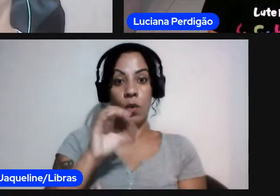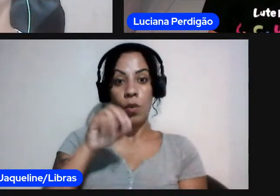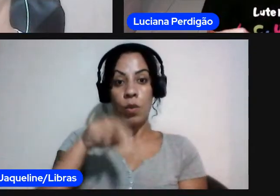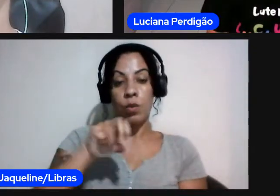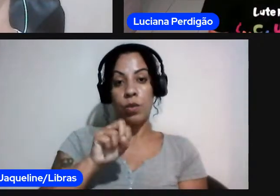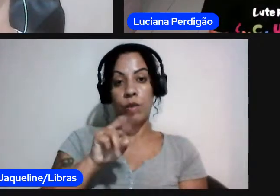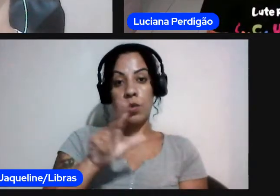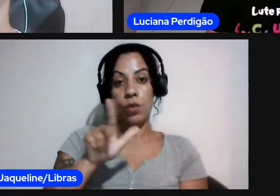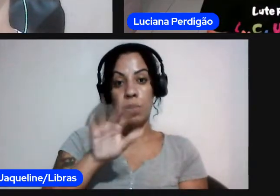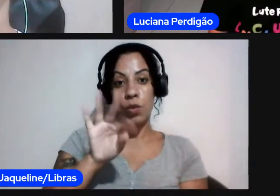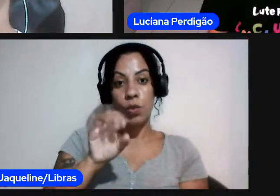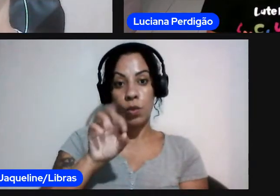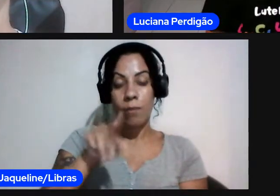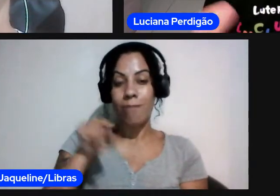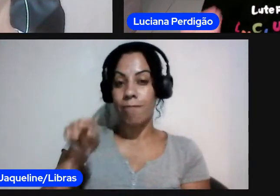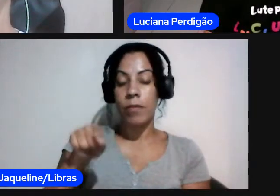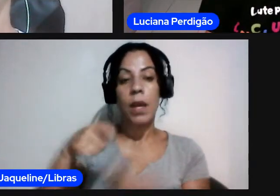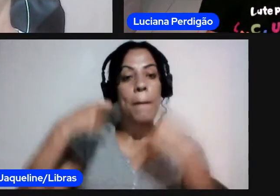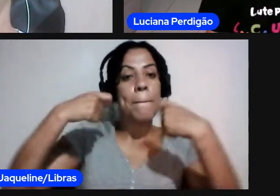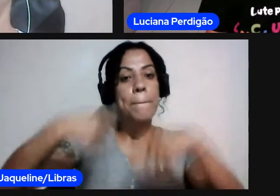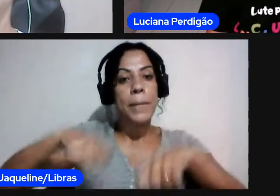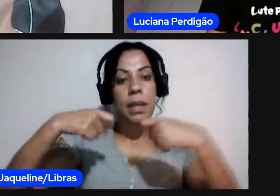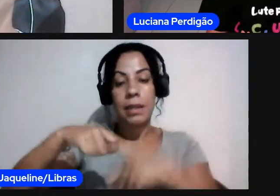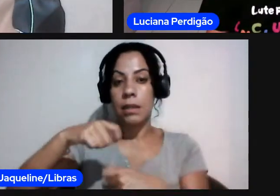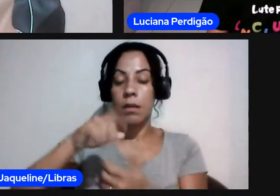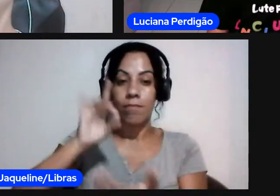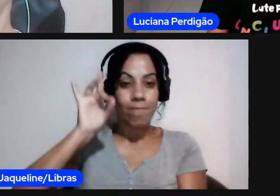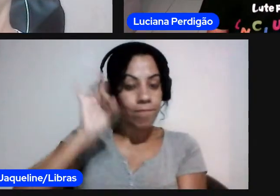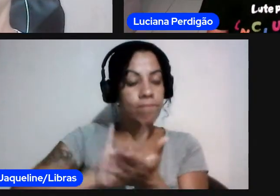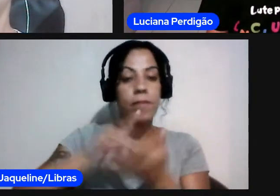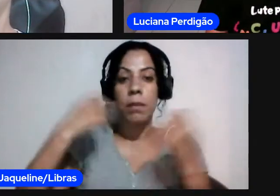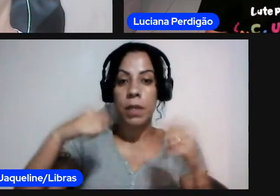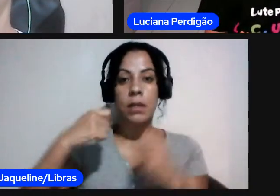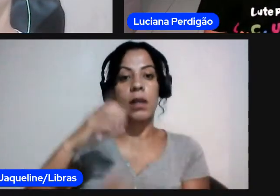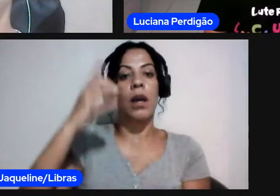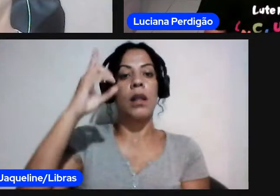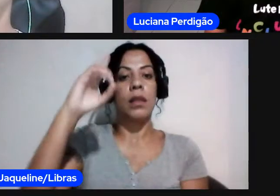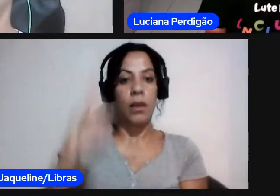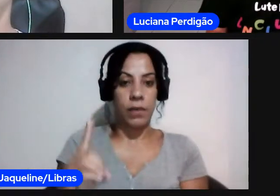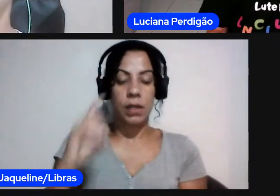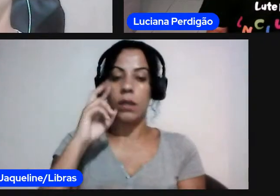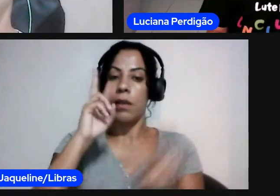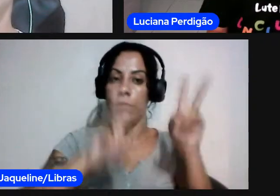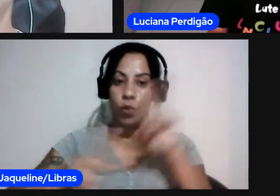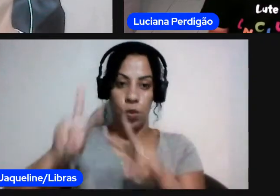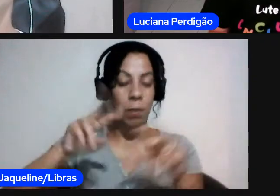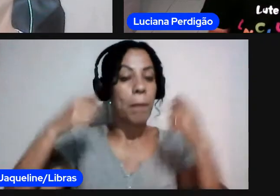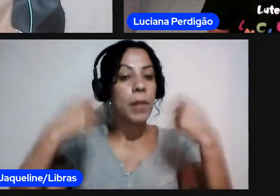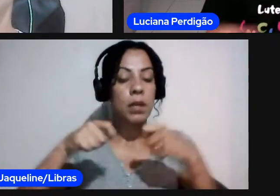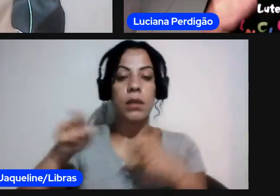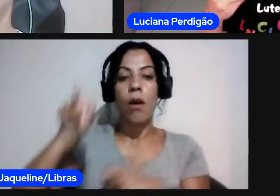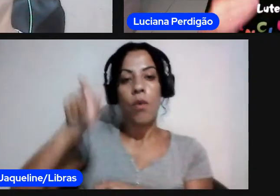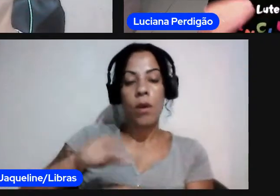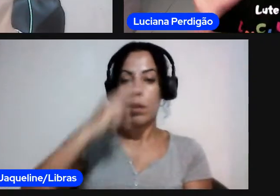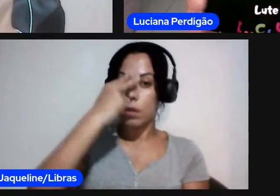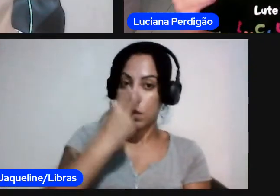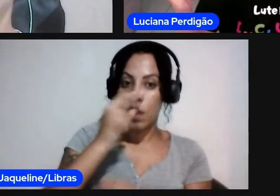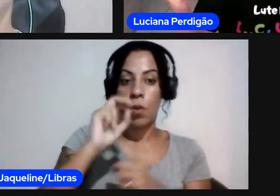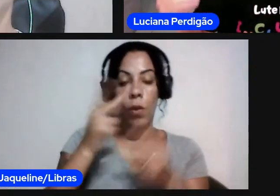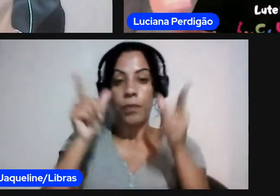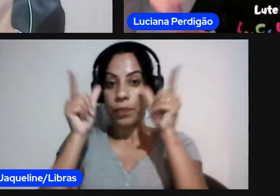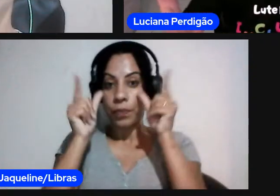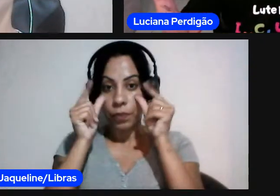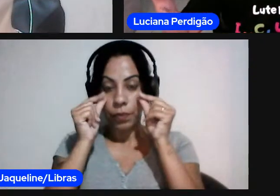ele tem que ser uma pessoa necessariamente com deficiência visual, ele tem que ser uma pessoa que tenha